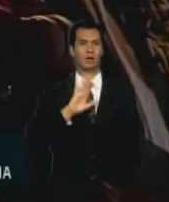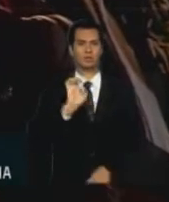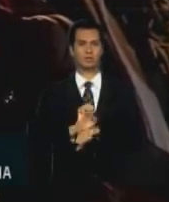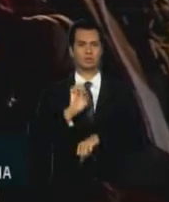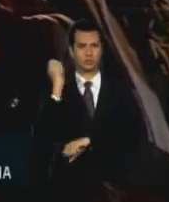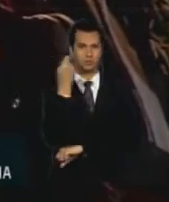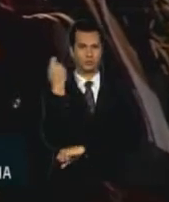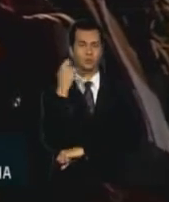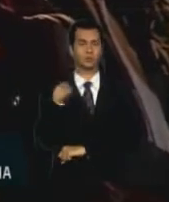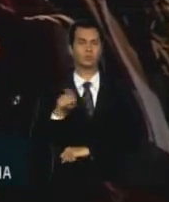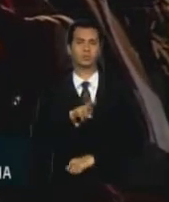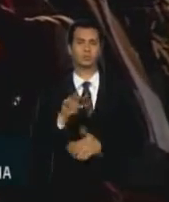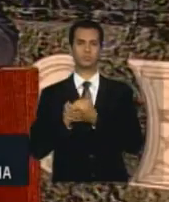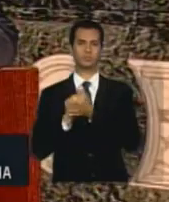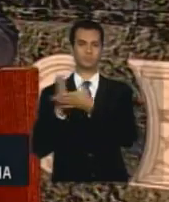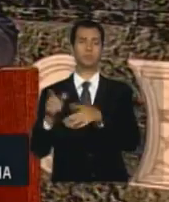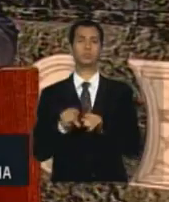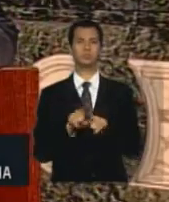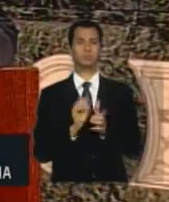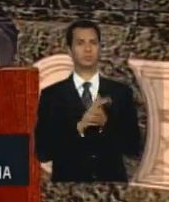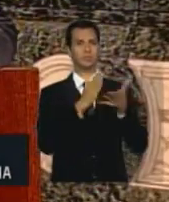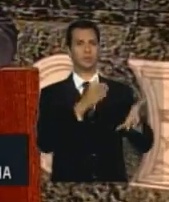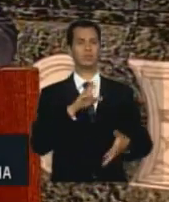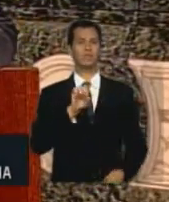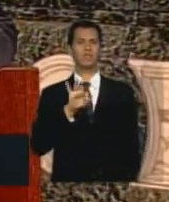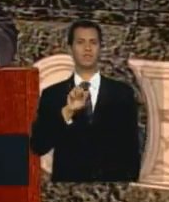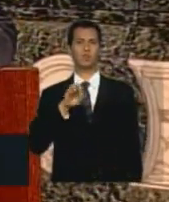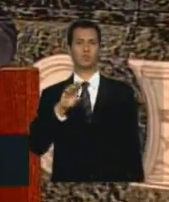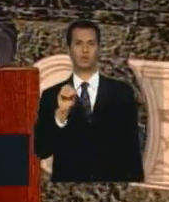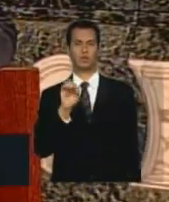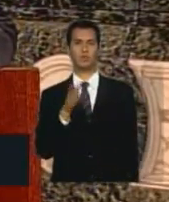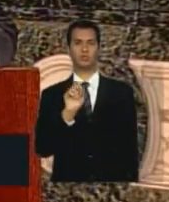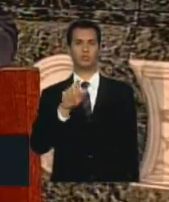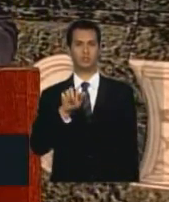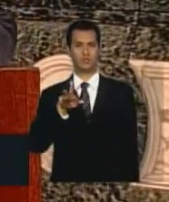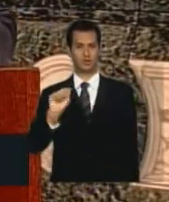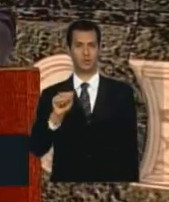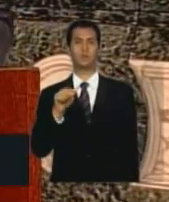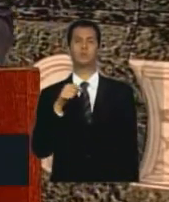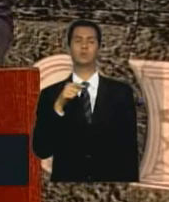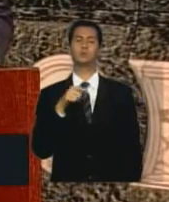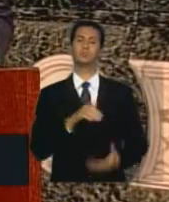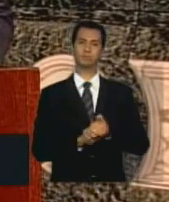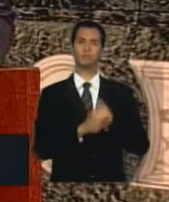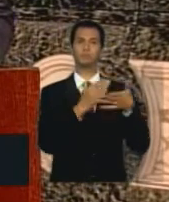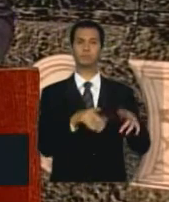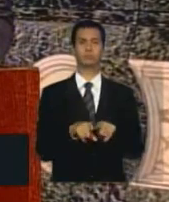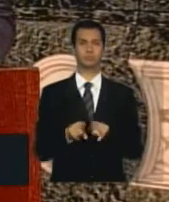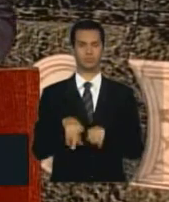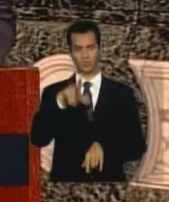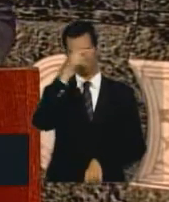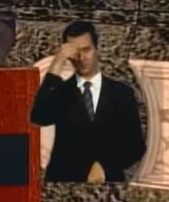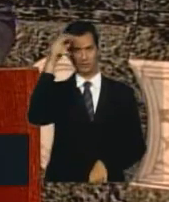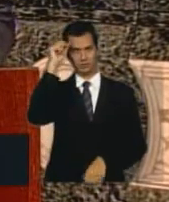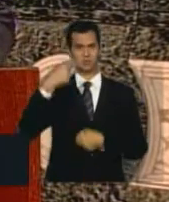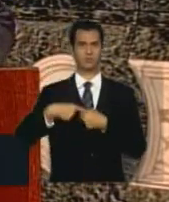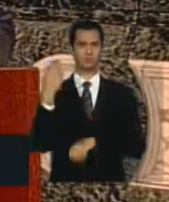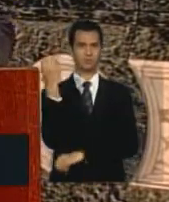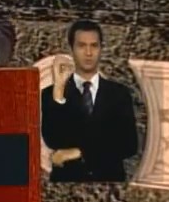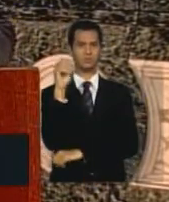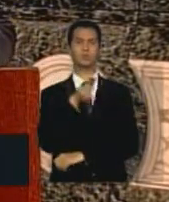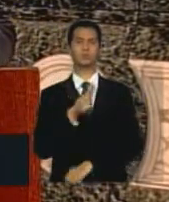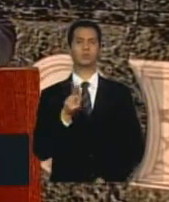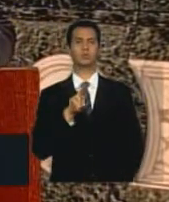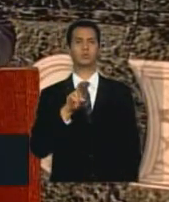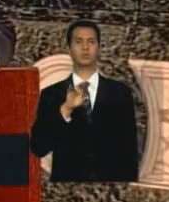Veiga, senhora defensora pública-geral do Estado, doutora Jussara Costa, digno, estimado prefeito José Fortunati,